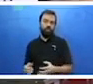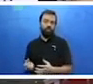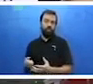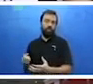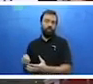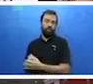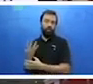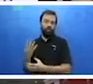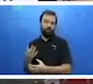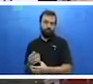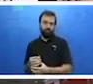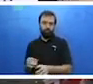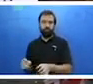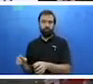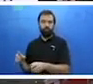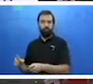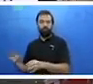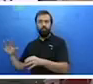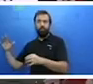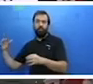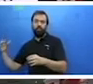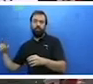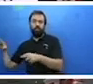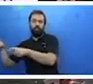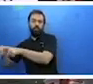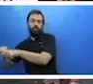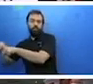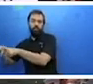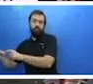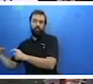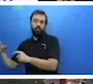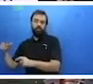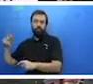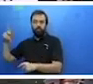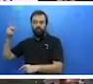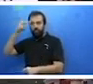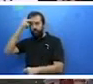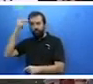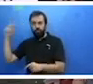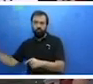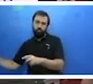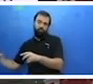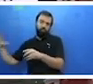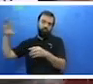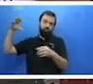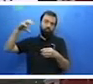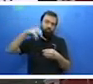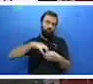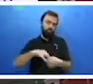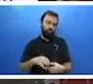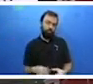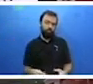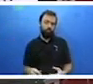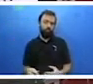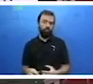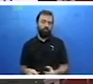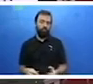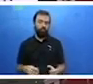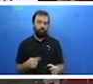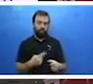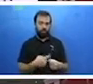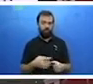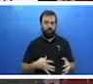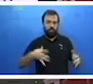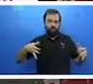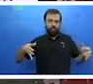ocorridas com a migração da população do campo para a cidade? Quer dizer, o que aconteceu? O que mudou? Crescimento das